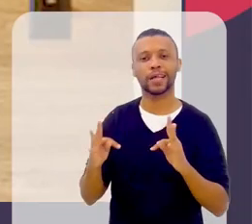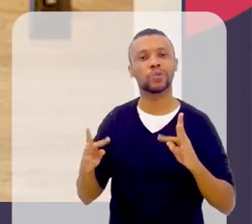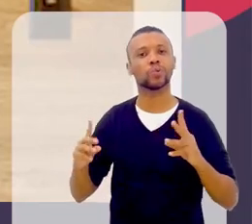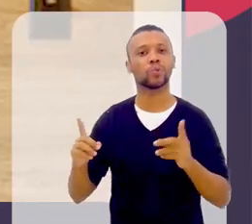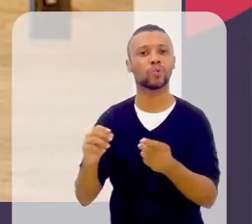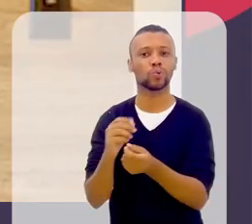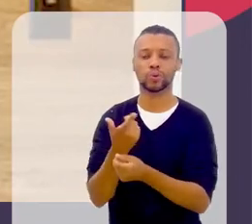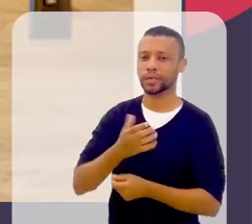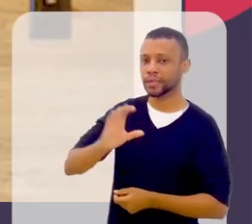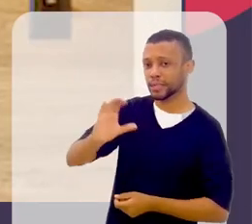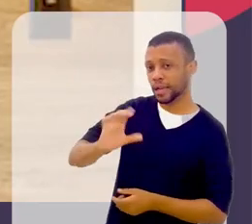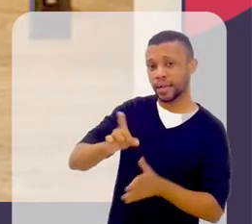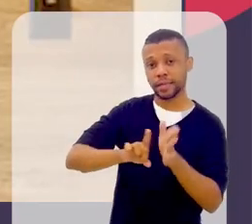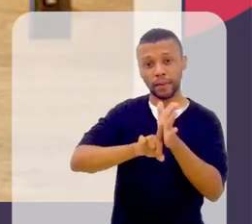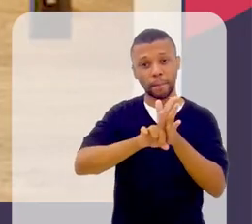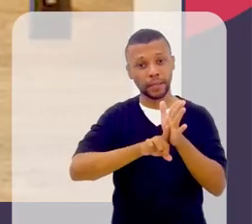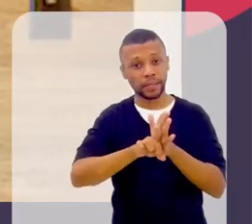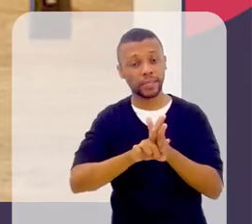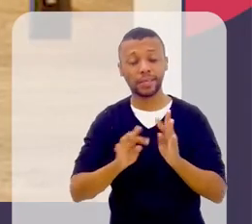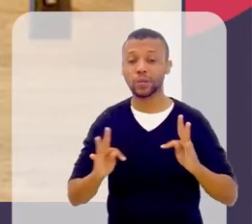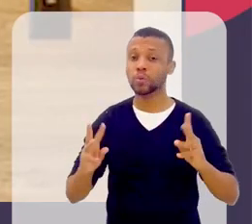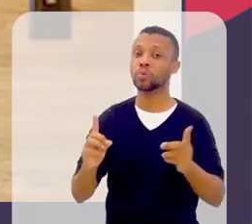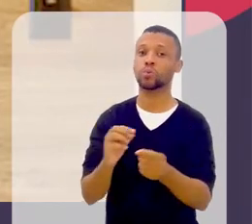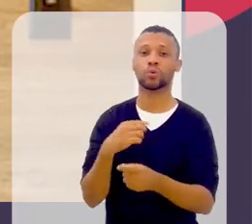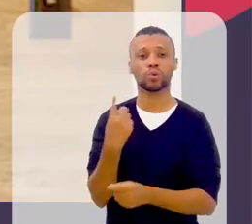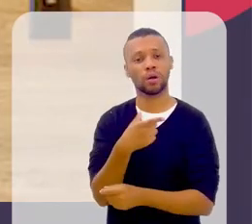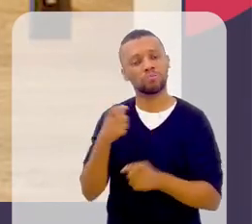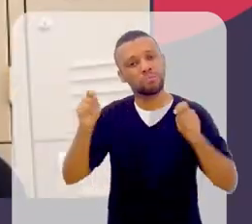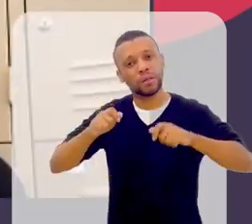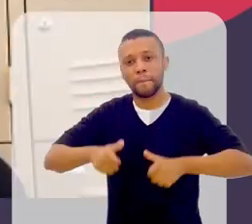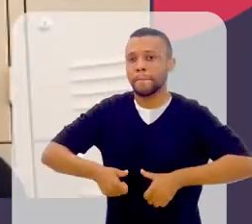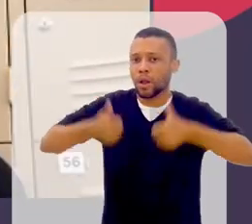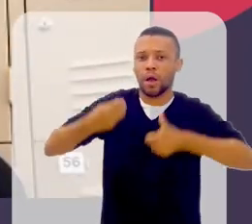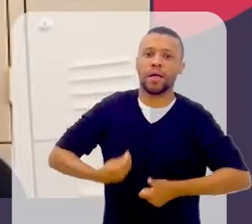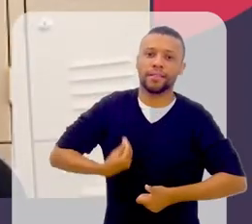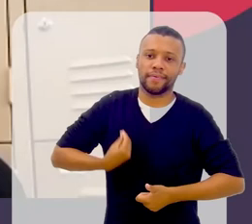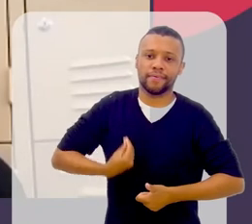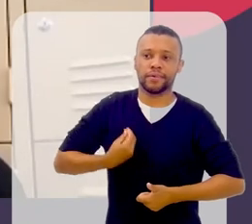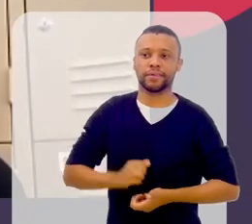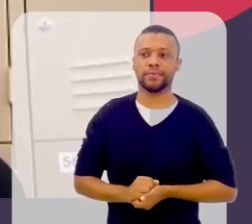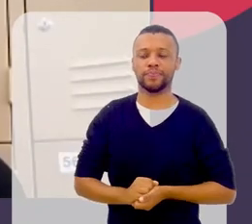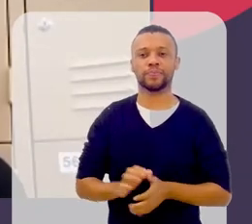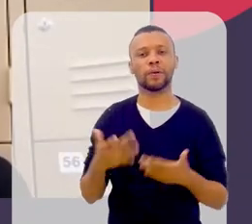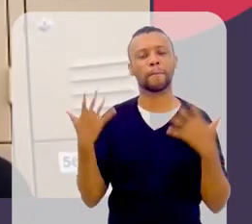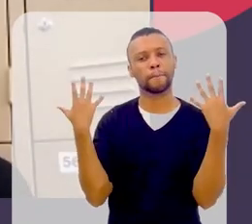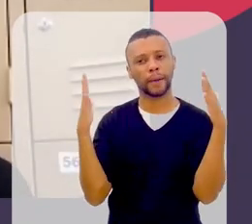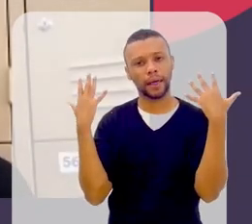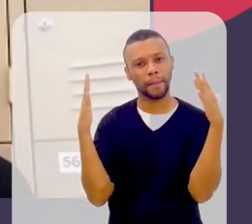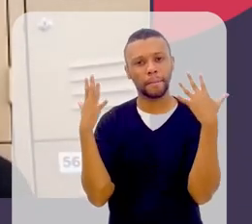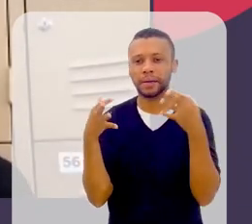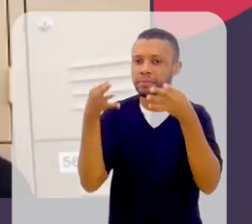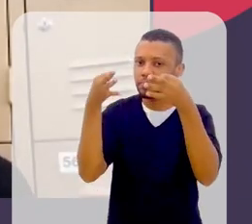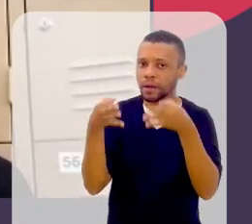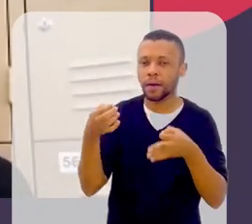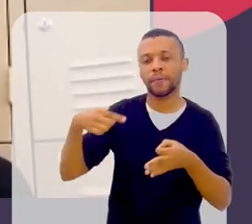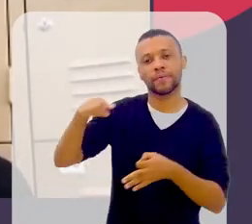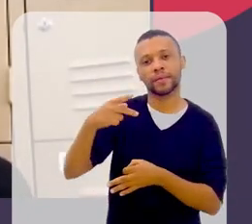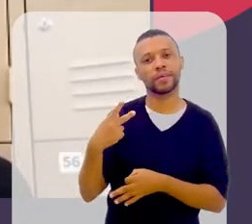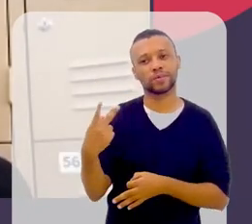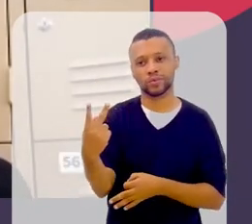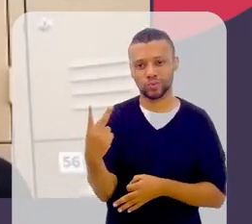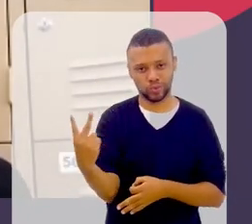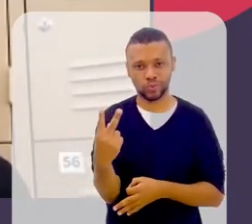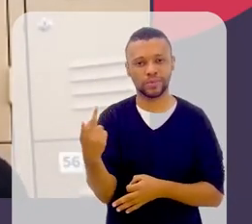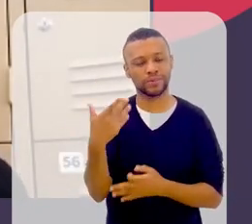é tudo, né? Educação é ciência, pesquisa. É tudo que a gente pode ter de melhor na vida. Assim, então,